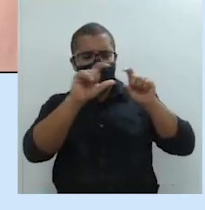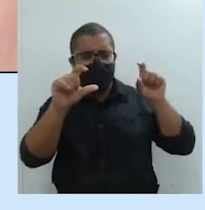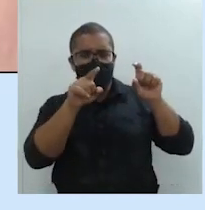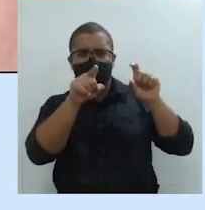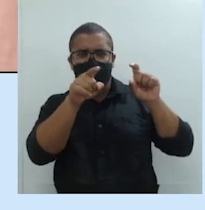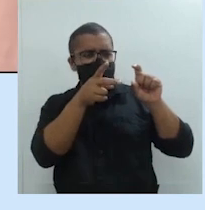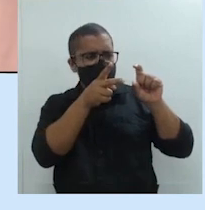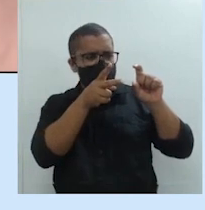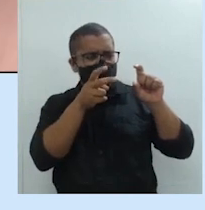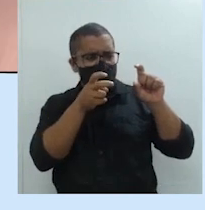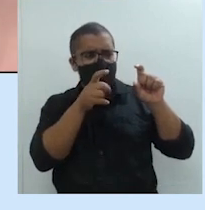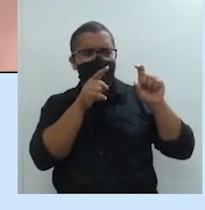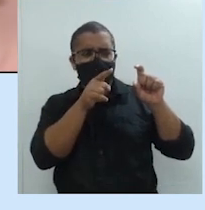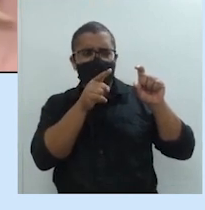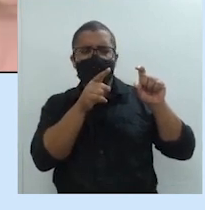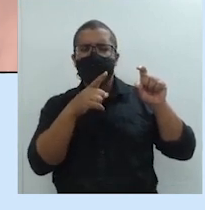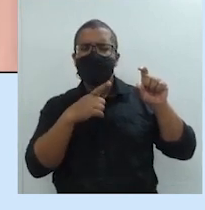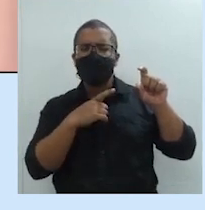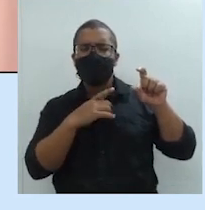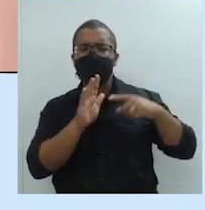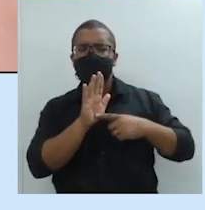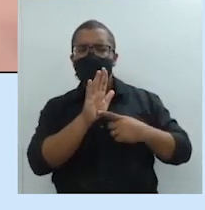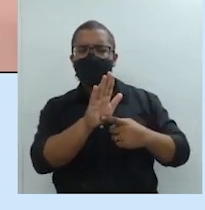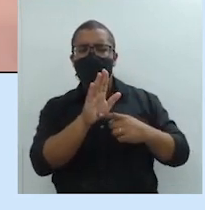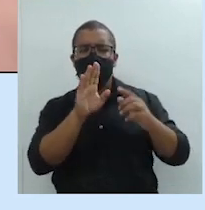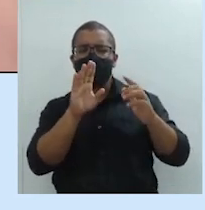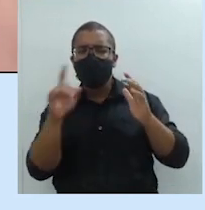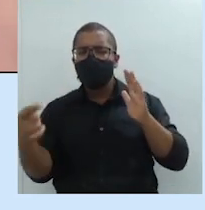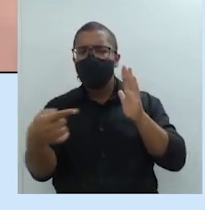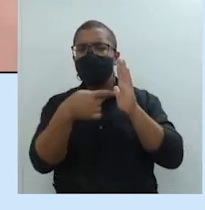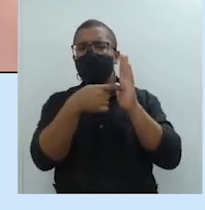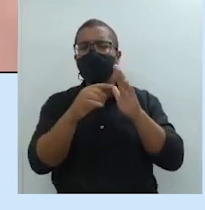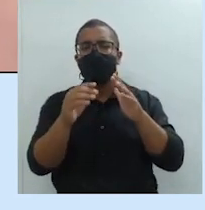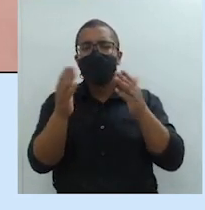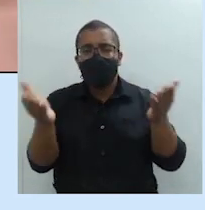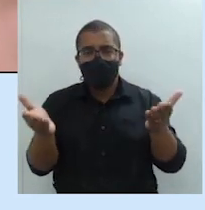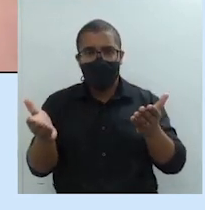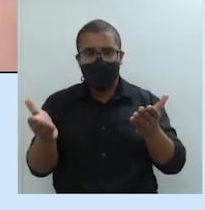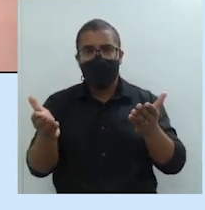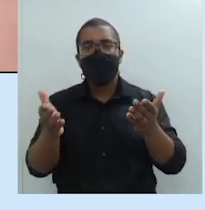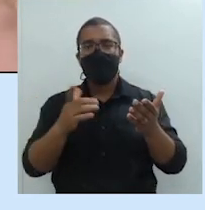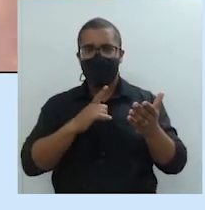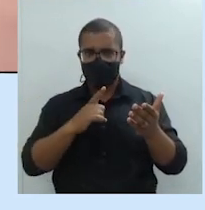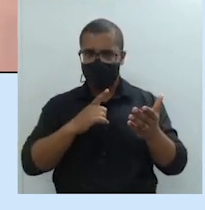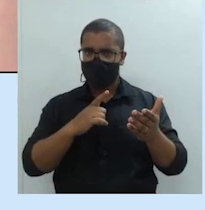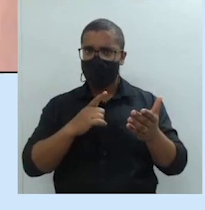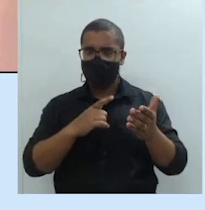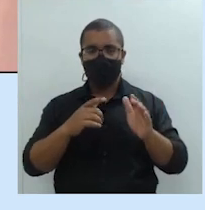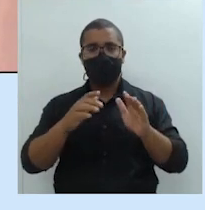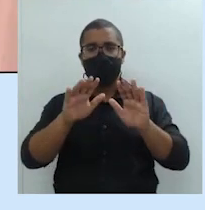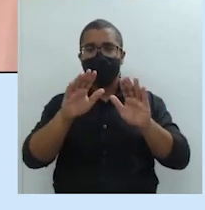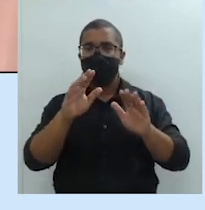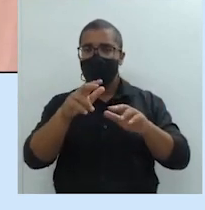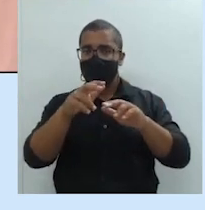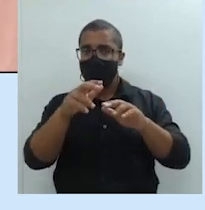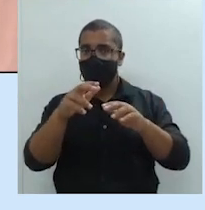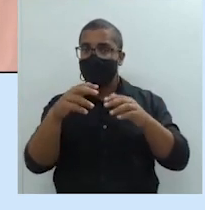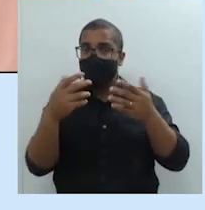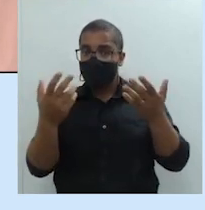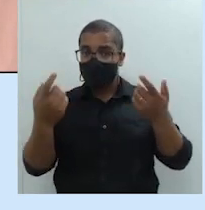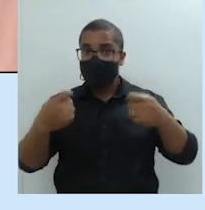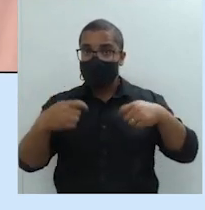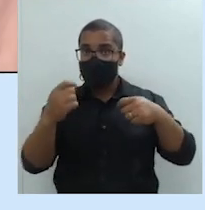no texto que mostram a intencionalidade, o não dito. Gravem bem, para